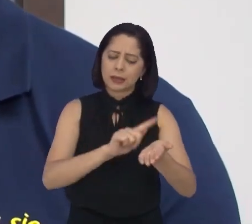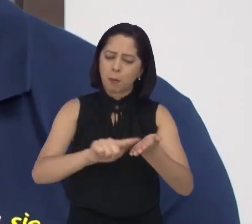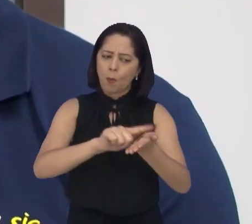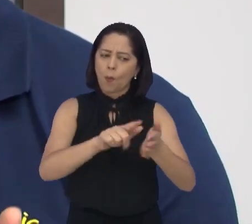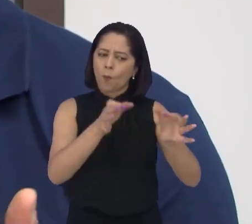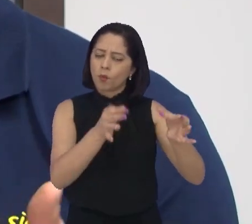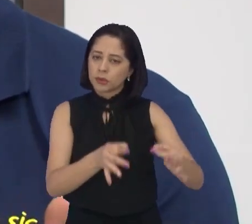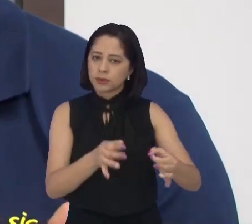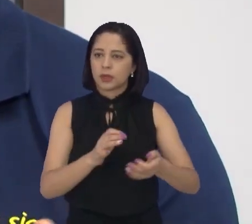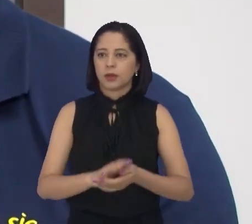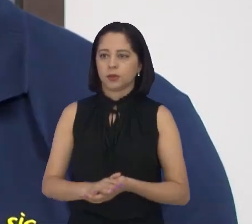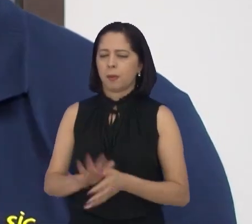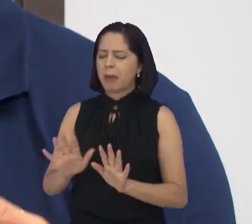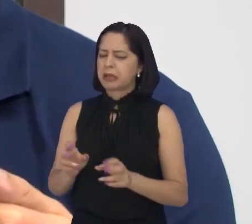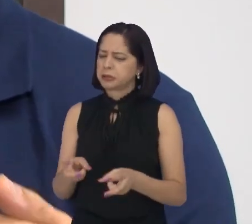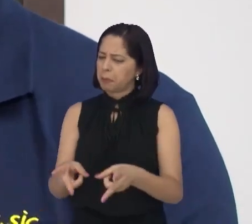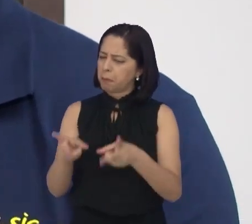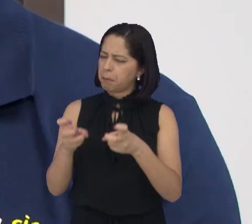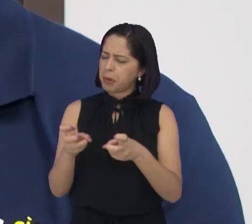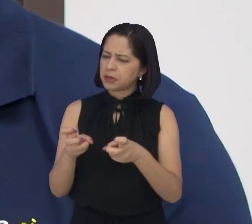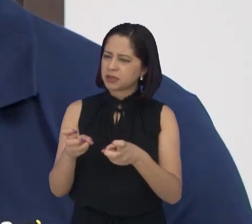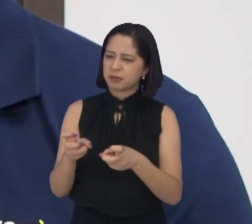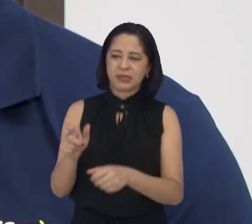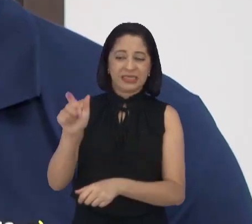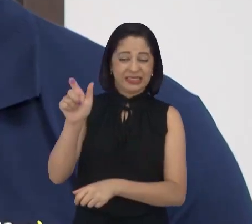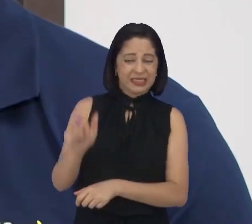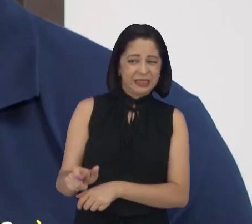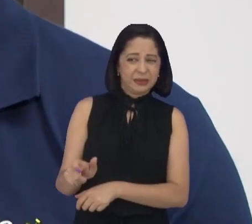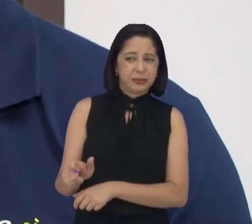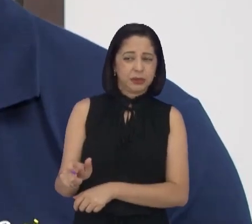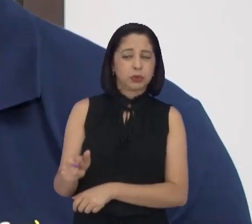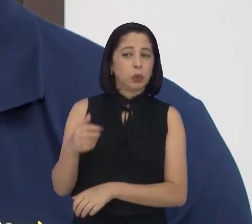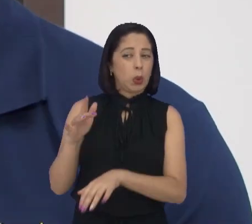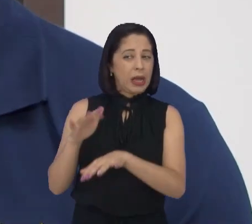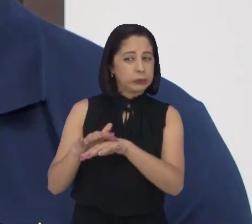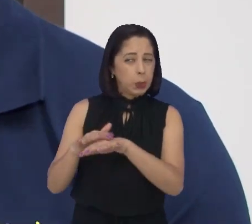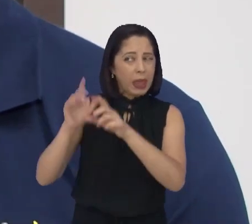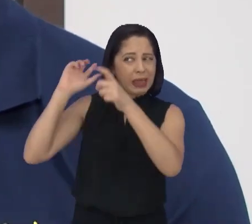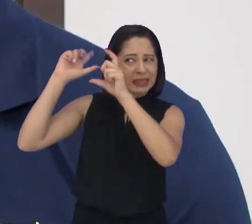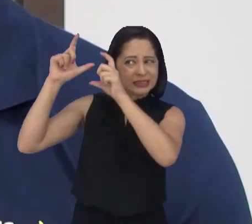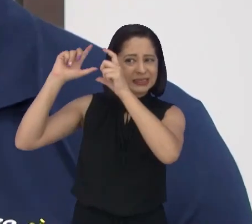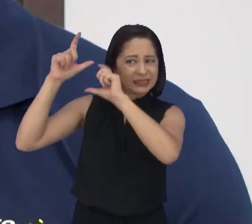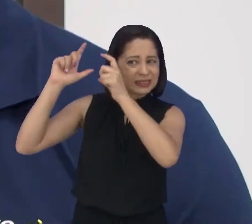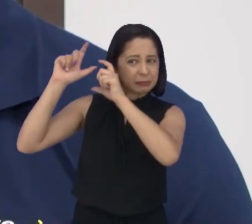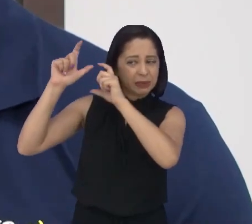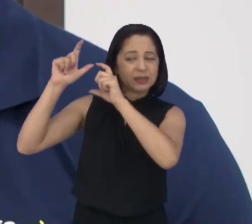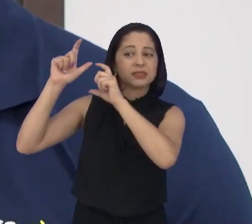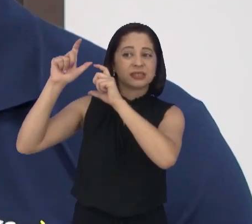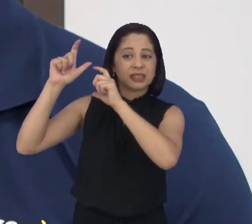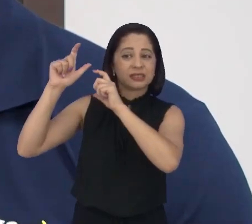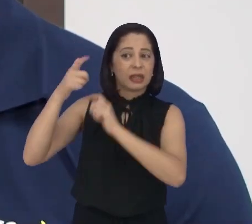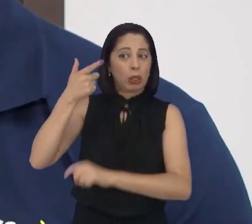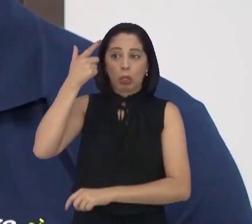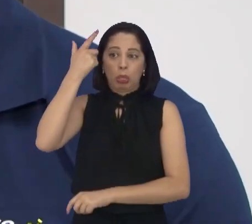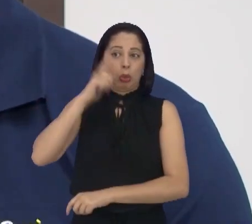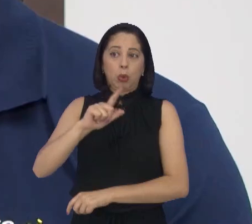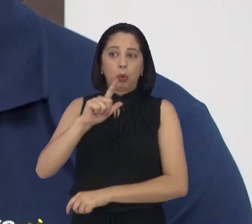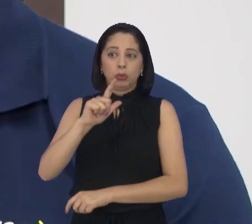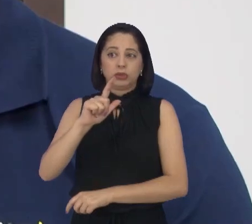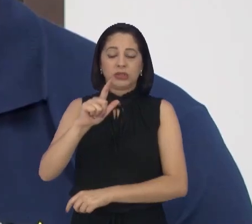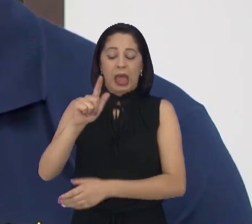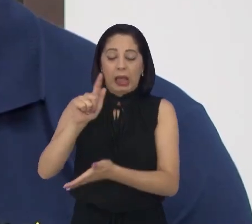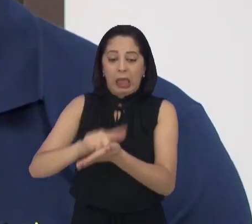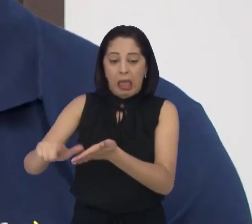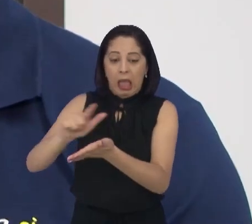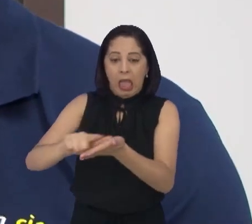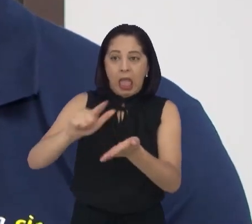nós percebemos que essa pessoa tem esse transtorno, né, de acumulador, ela não consegue ali atender essas exigências fiscais, as regras